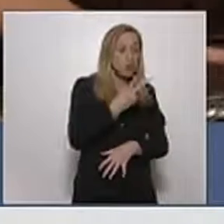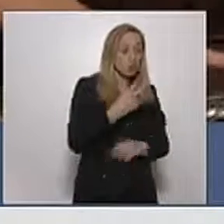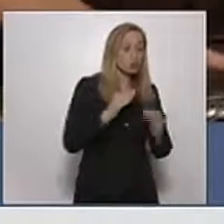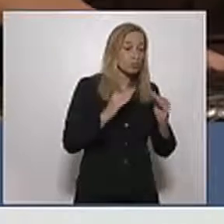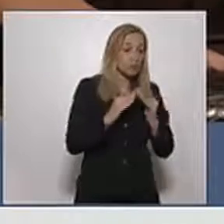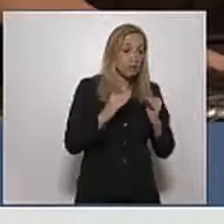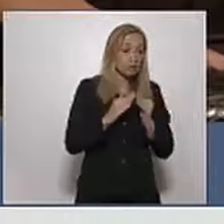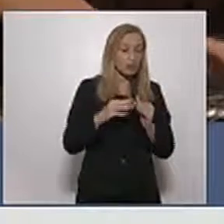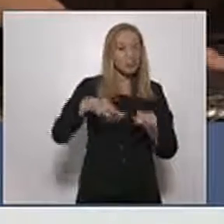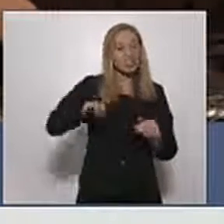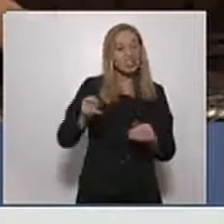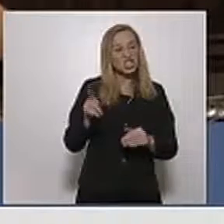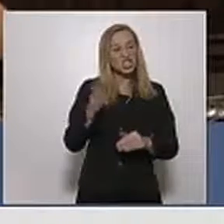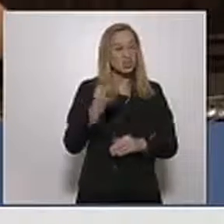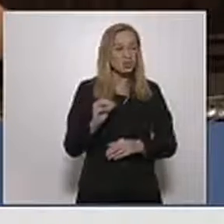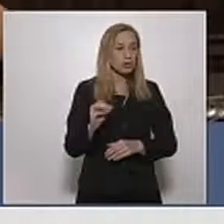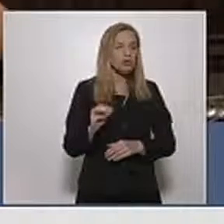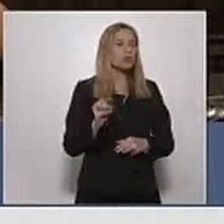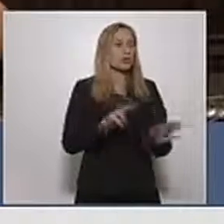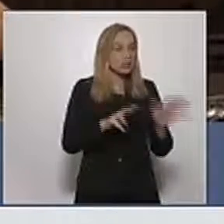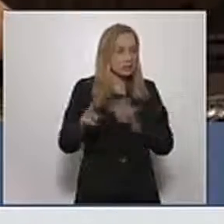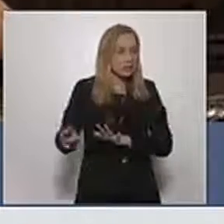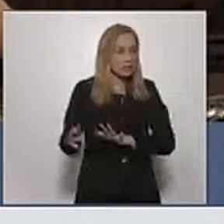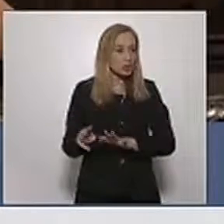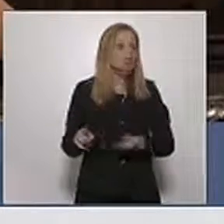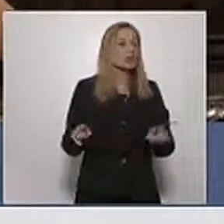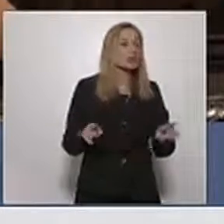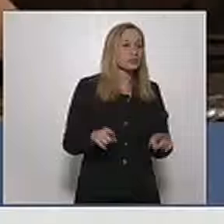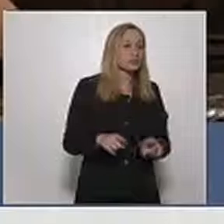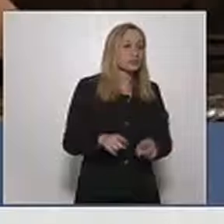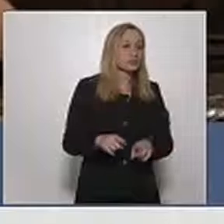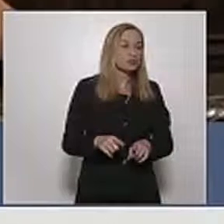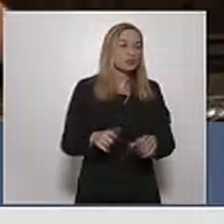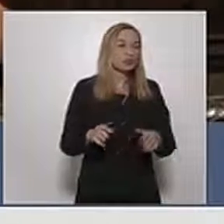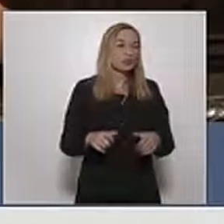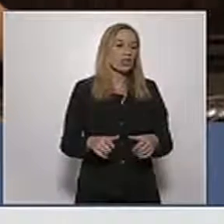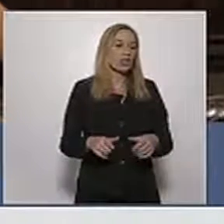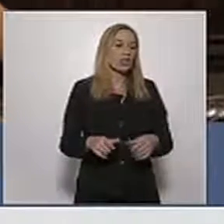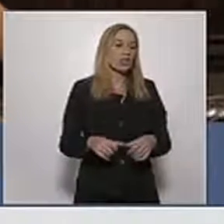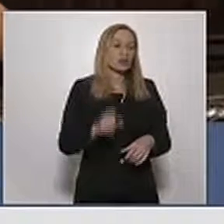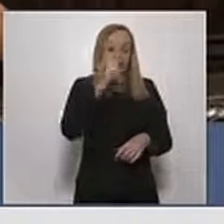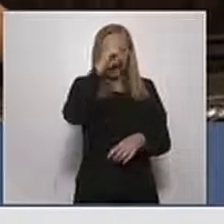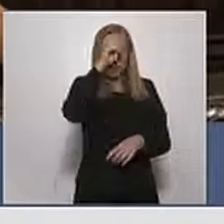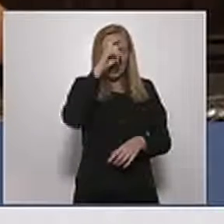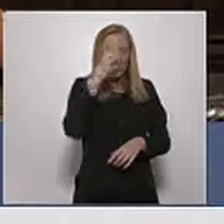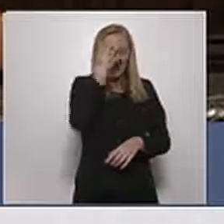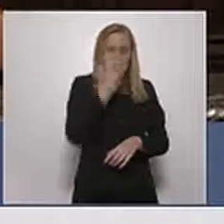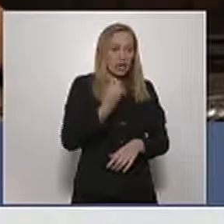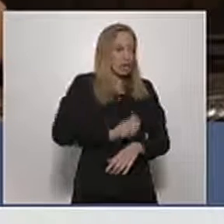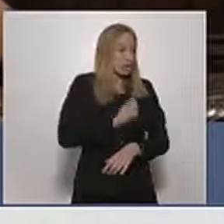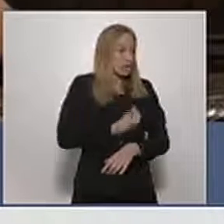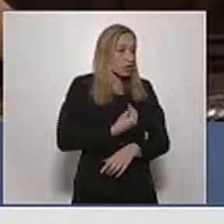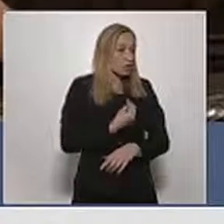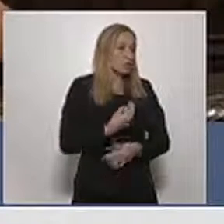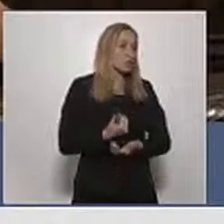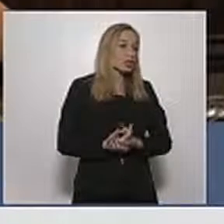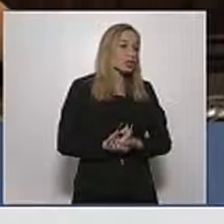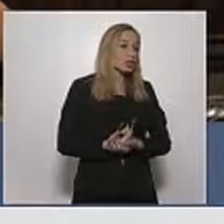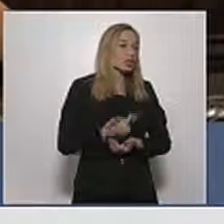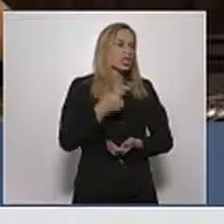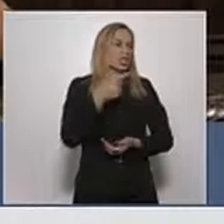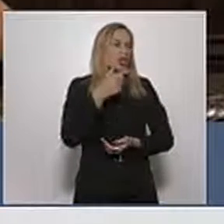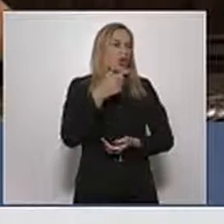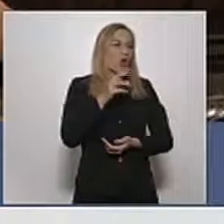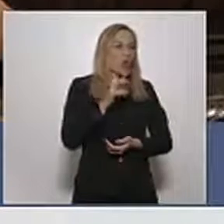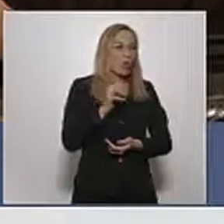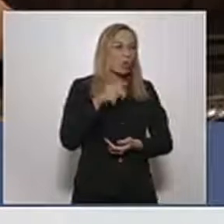de Manguinhos, trabalhadores, essa semana, e um encontra-se em estado grave no hospital. Foi o Rômulo, de 37